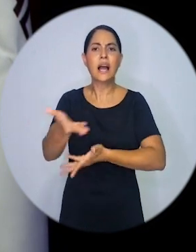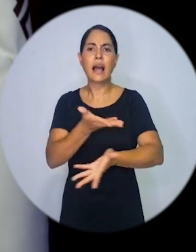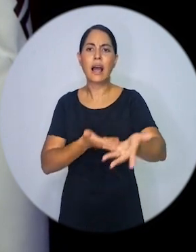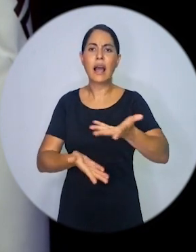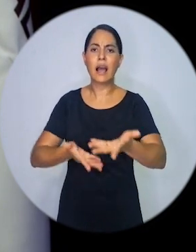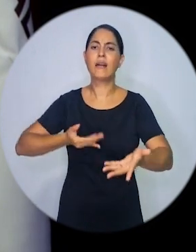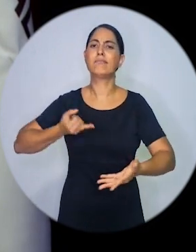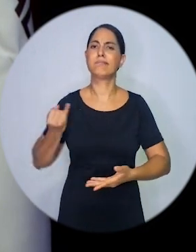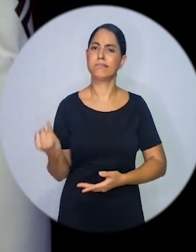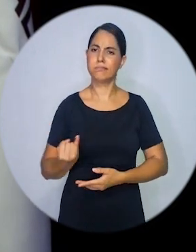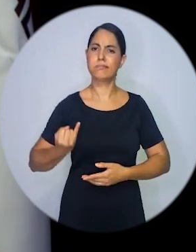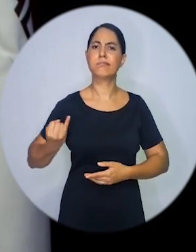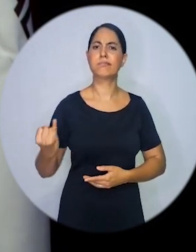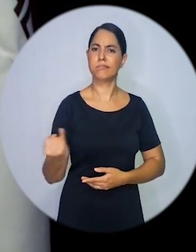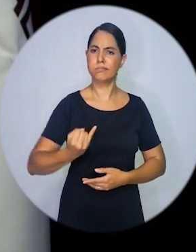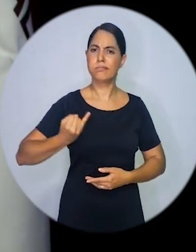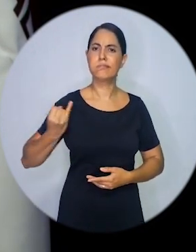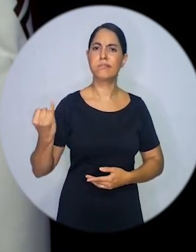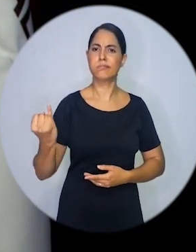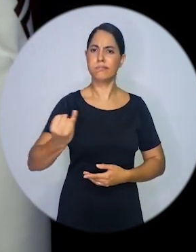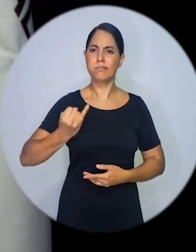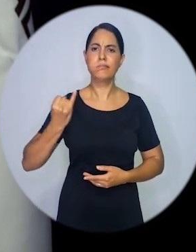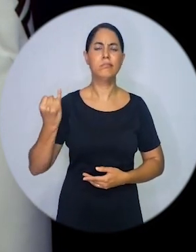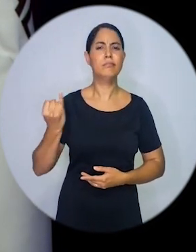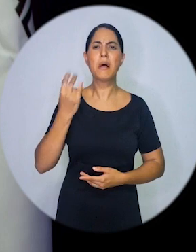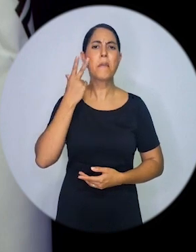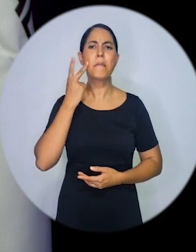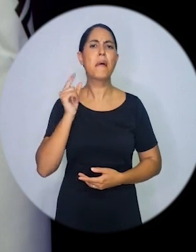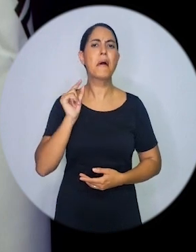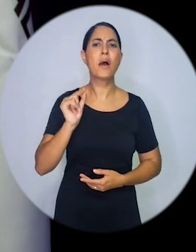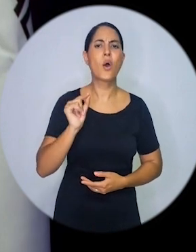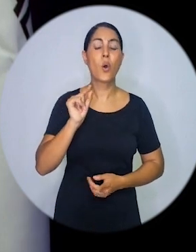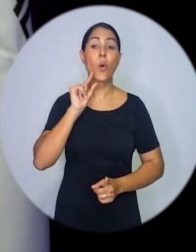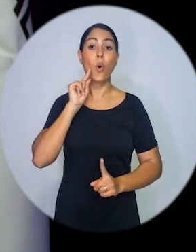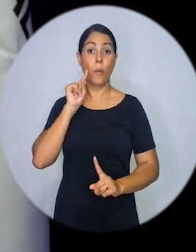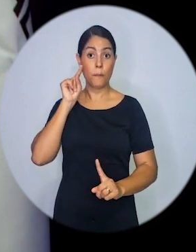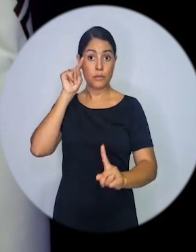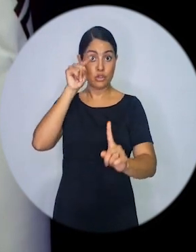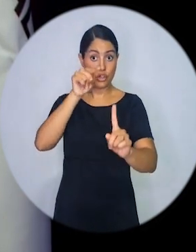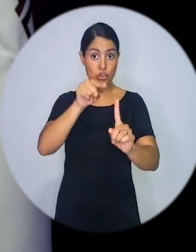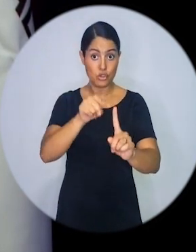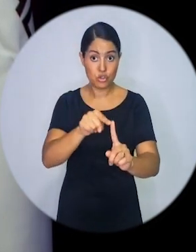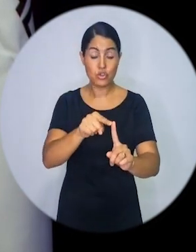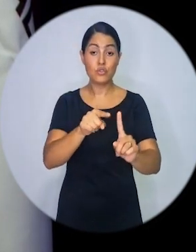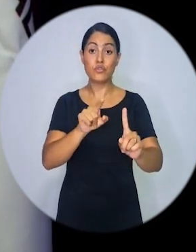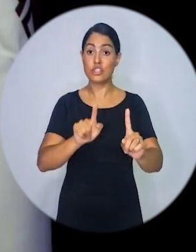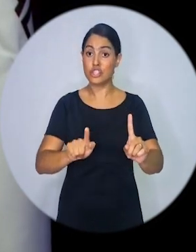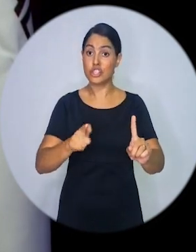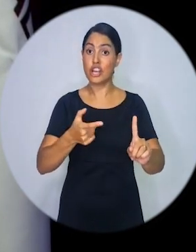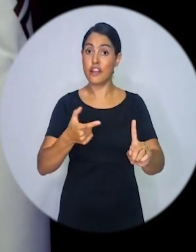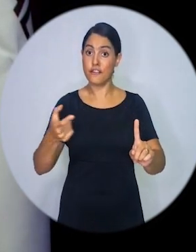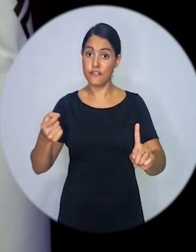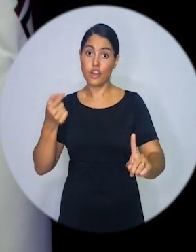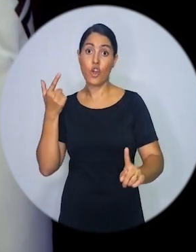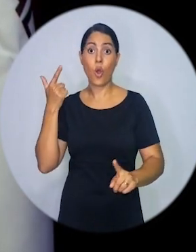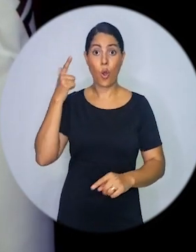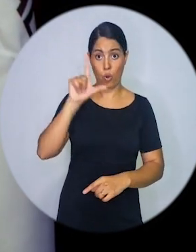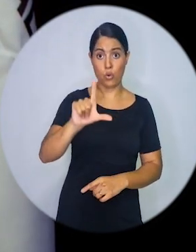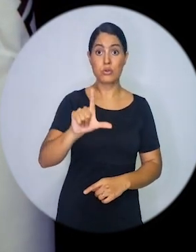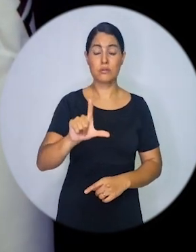é extremamente relevante para chegarmos aos objetivos do